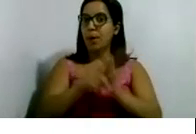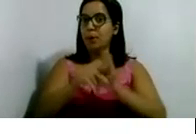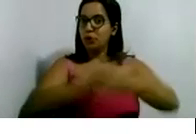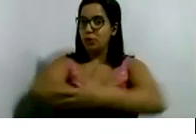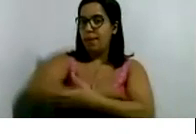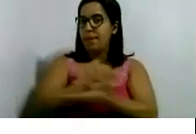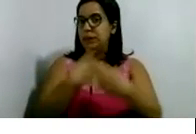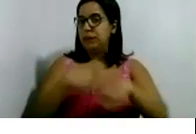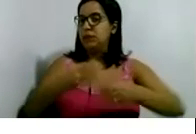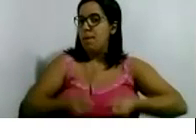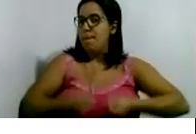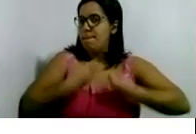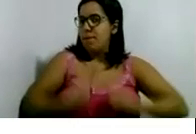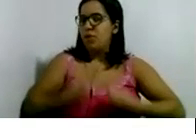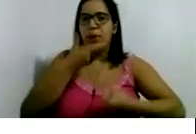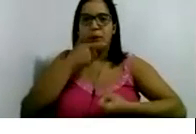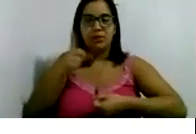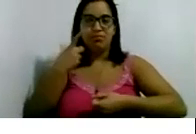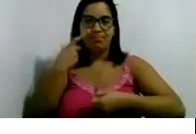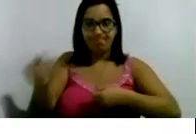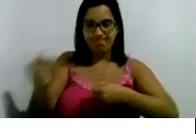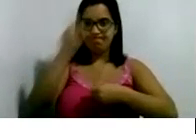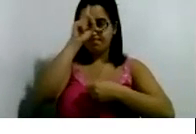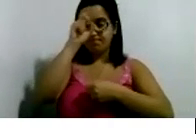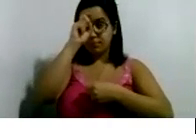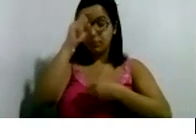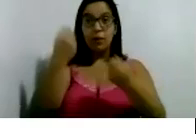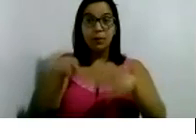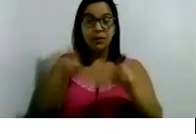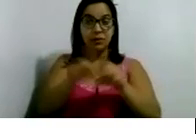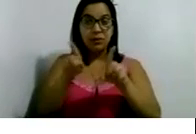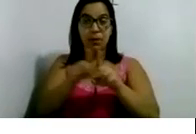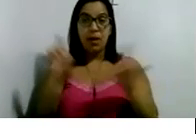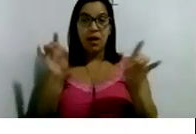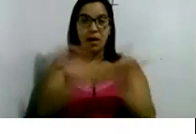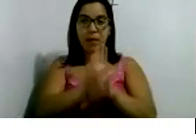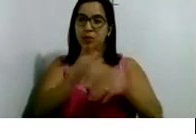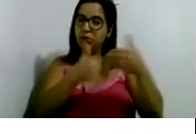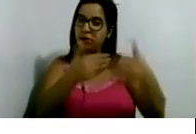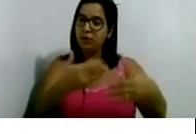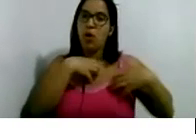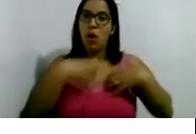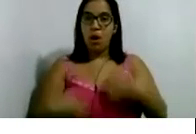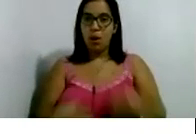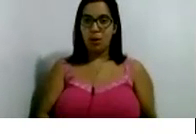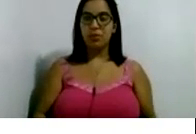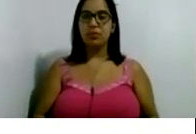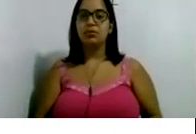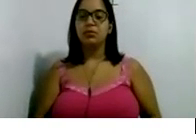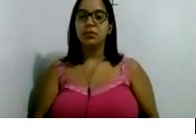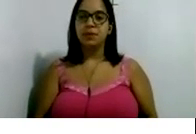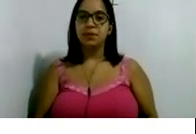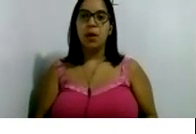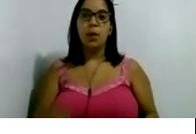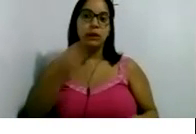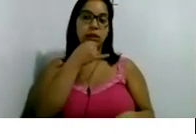para receber alta. E ele precisa terminar de desenvolver os seus órgãos. Então, um dos exemplos é